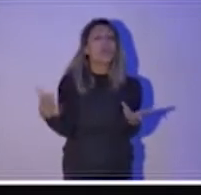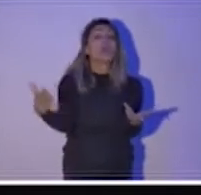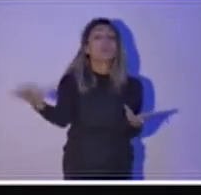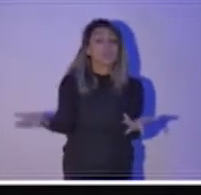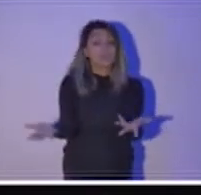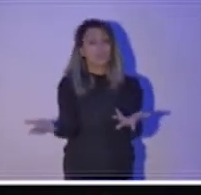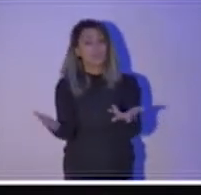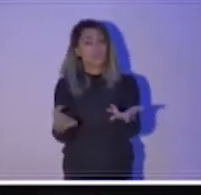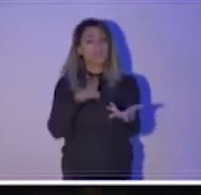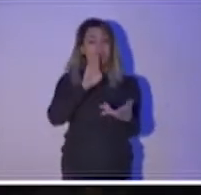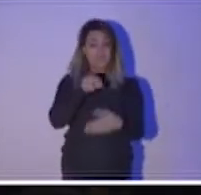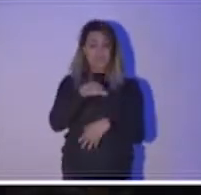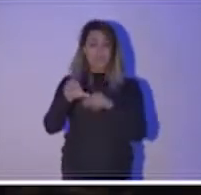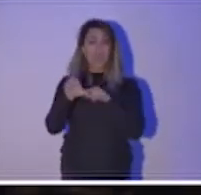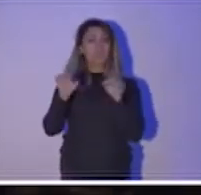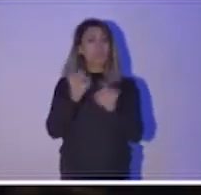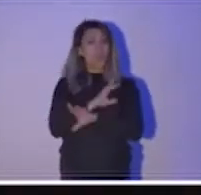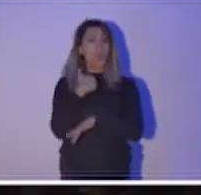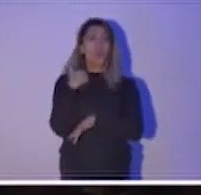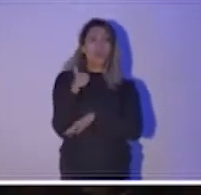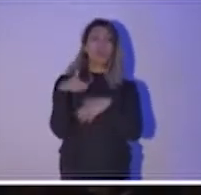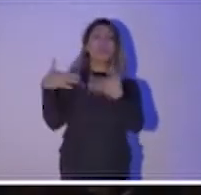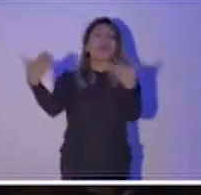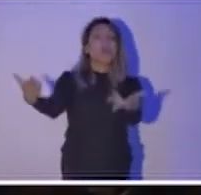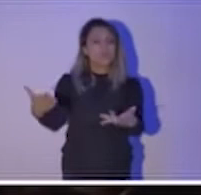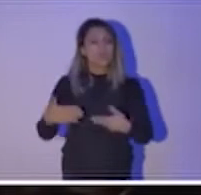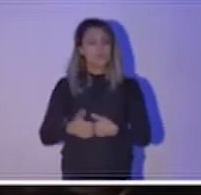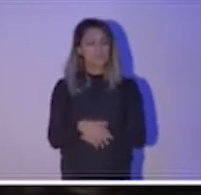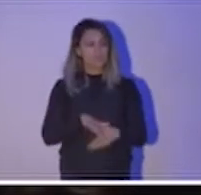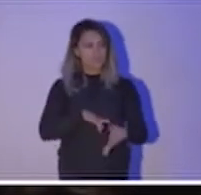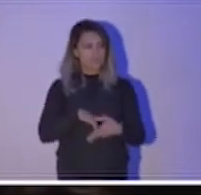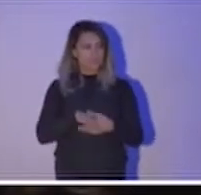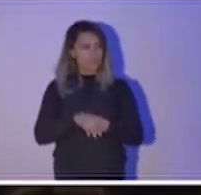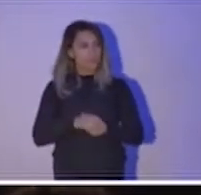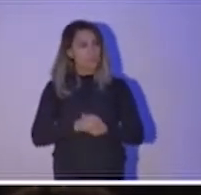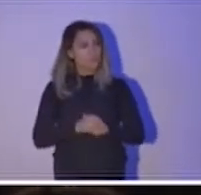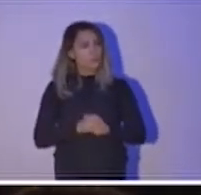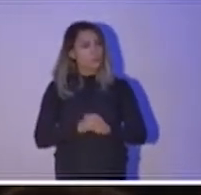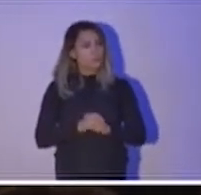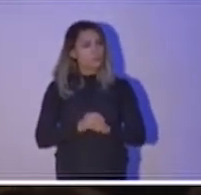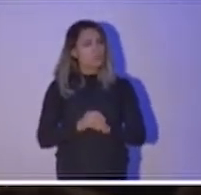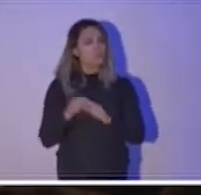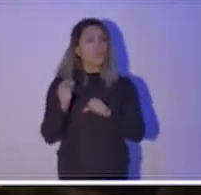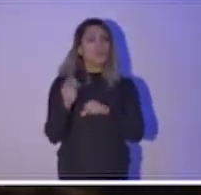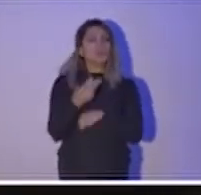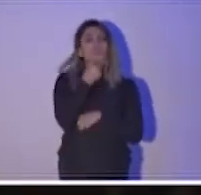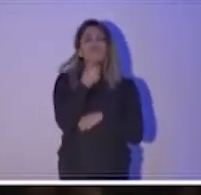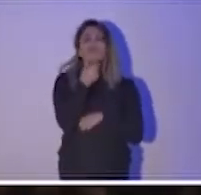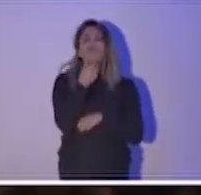me permite ver, mas além de eu adorar conversar... Cadê, Ricardo? Oi,